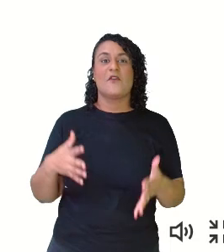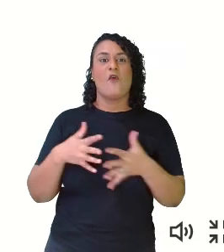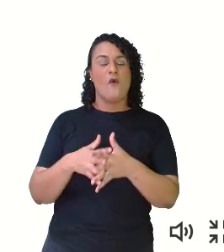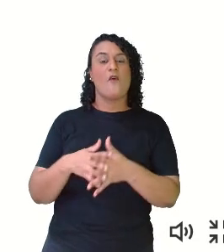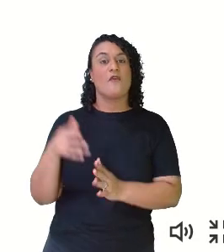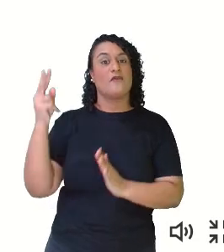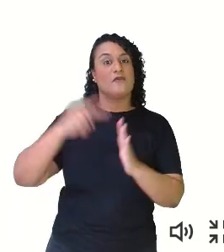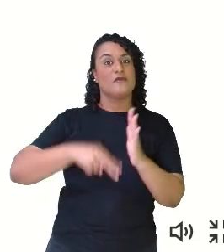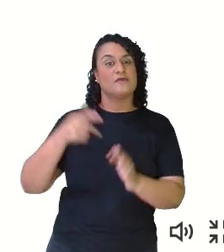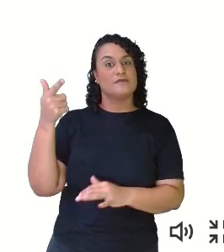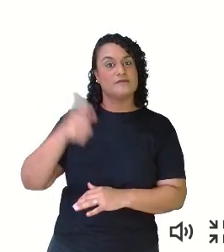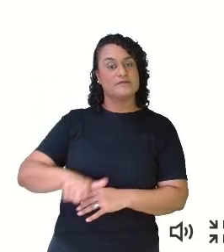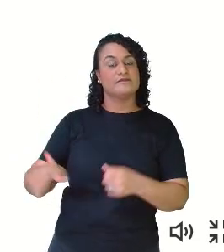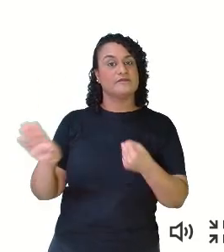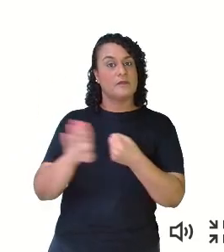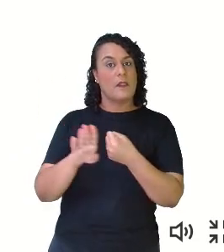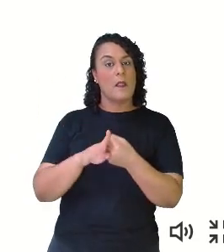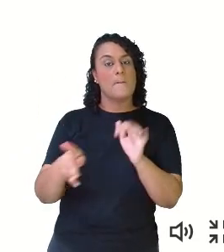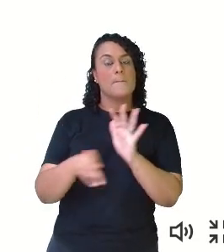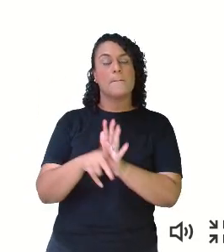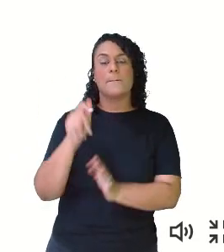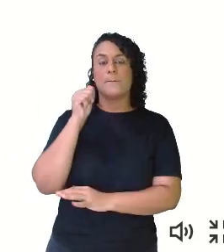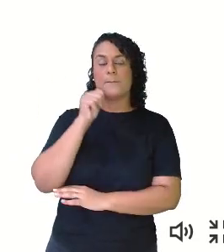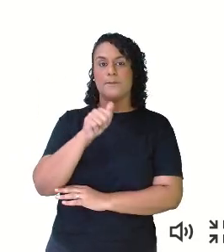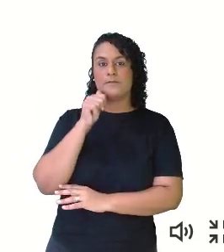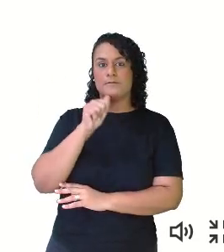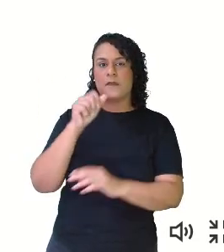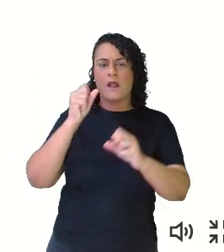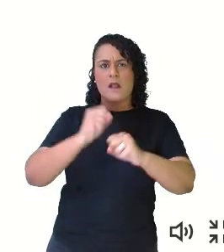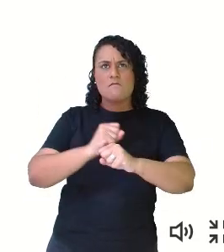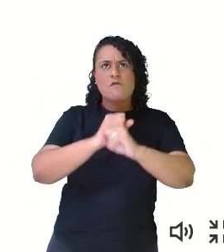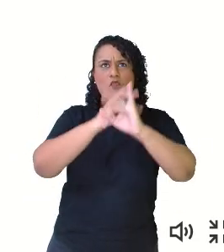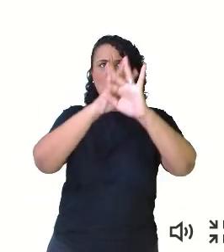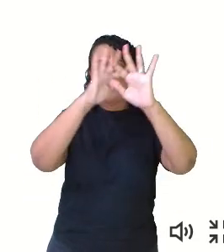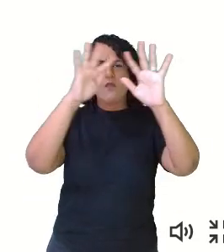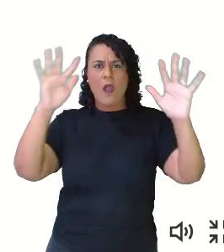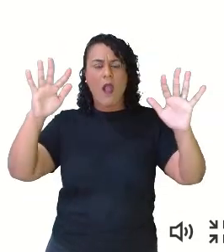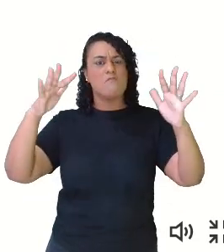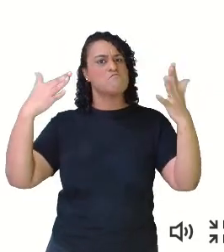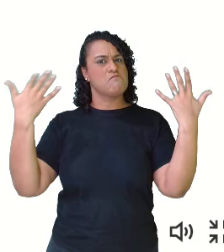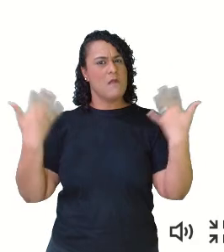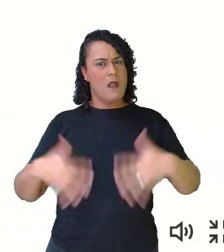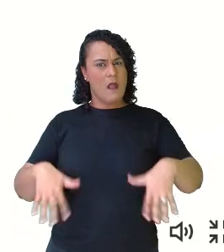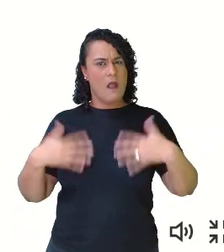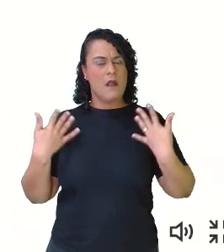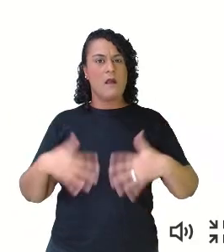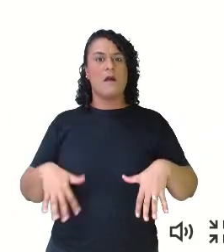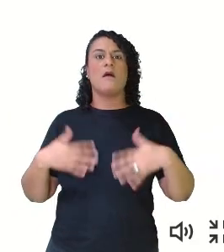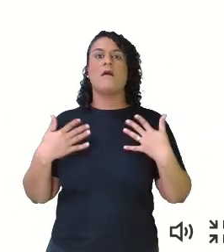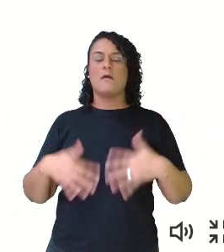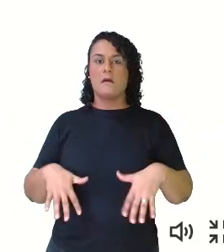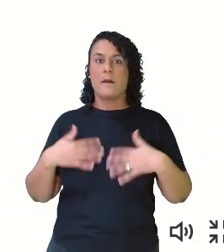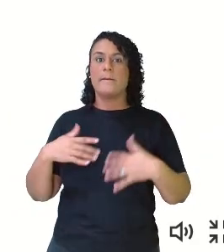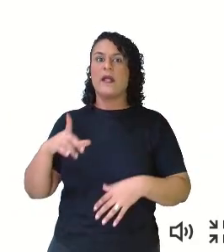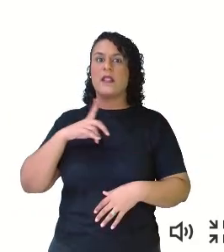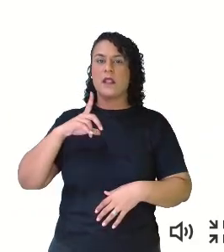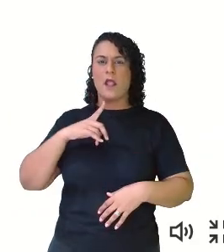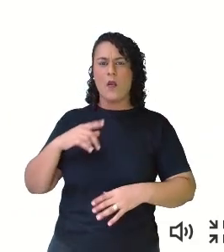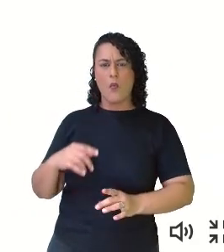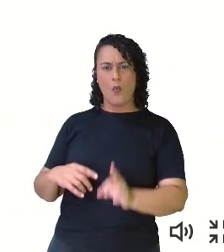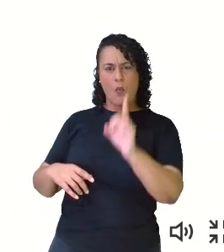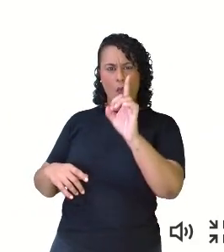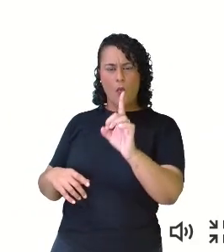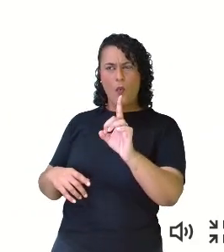novo, sabe? Substantivo feminino. Claridade atenuada pela interposição de um